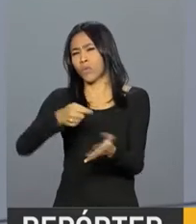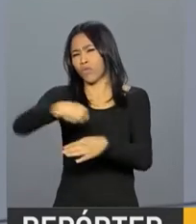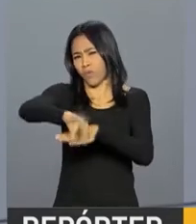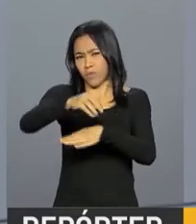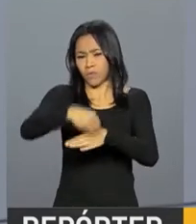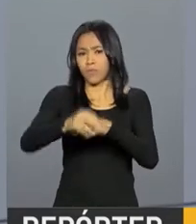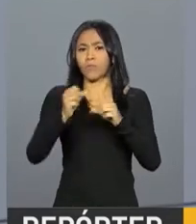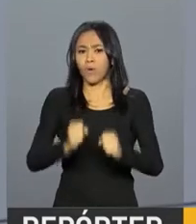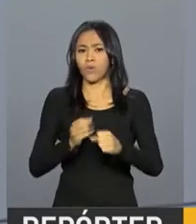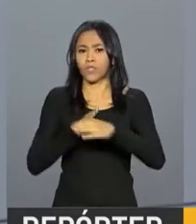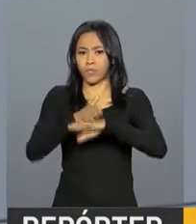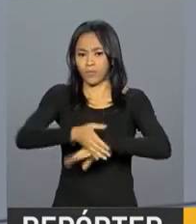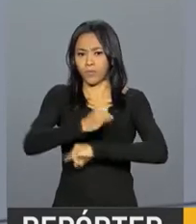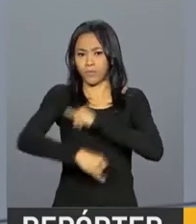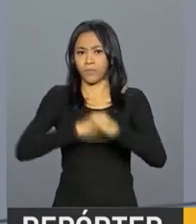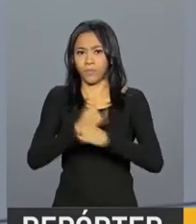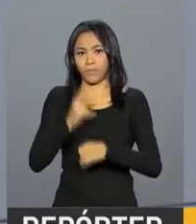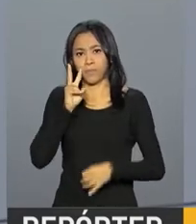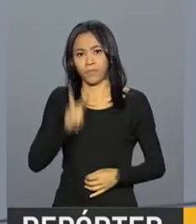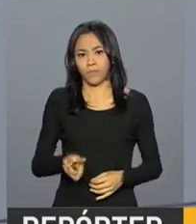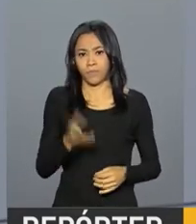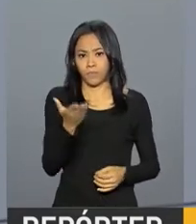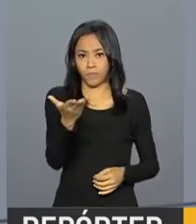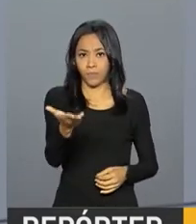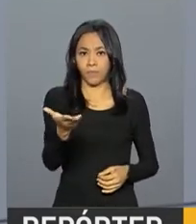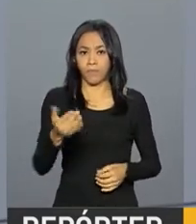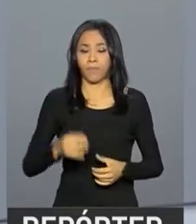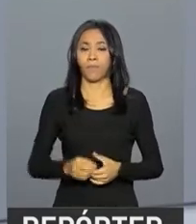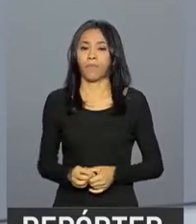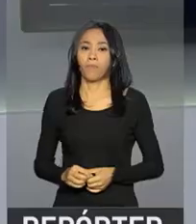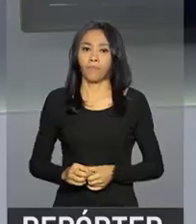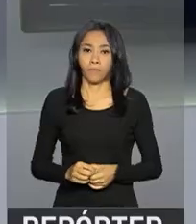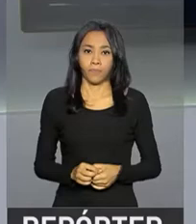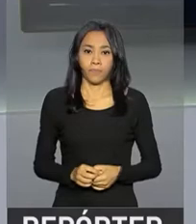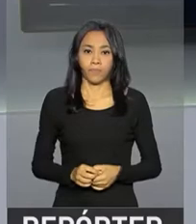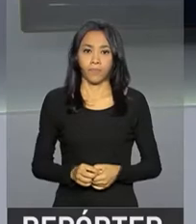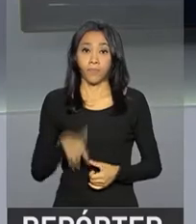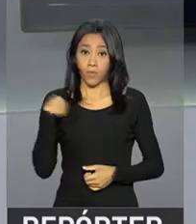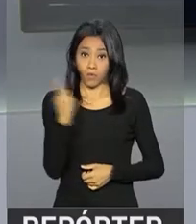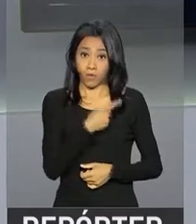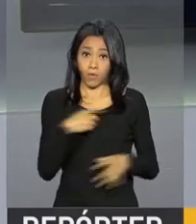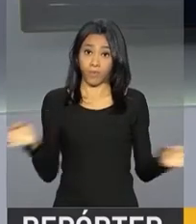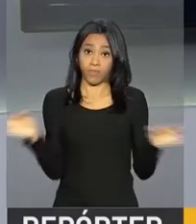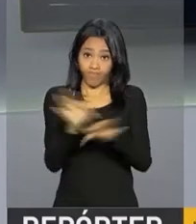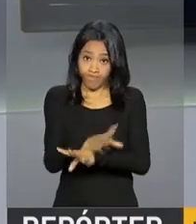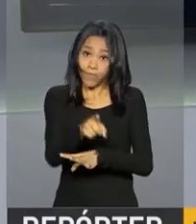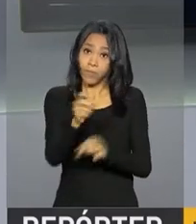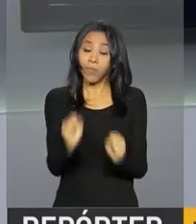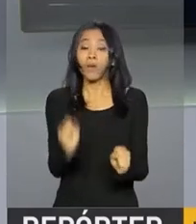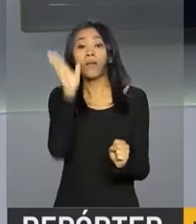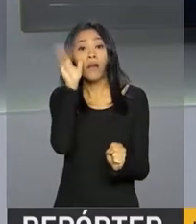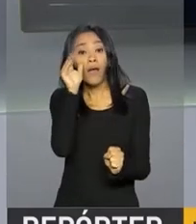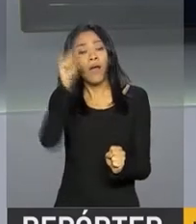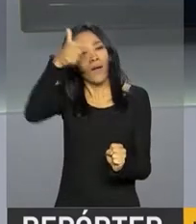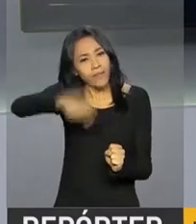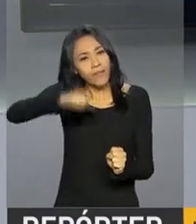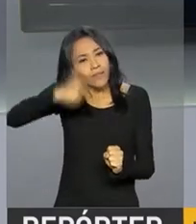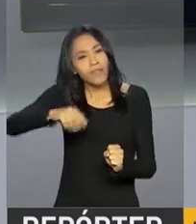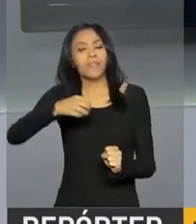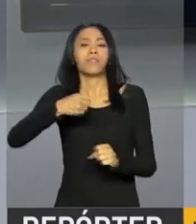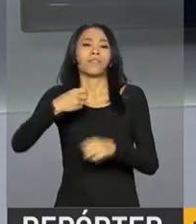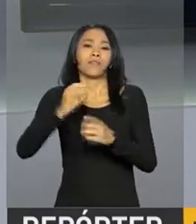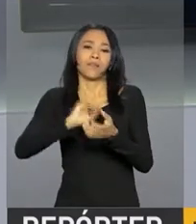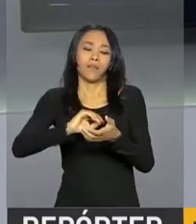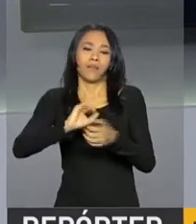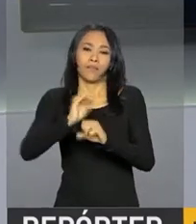estão escola ponto trabalho ponto gov.br nós ficamos por aqui você pode rever as reportagens no